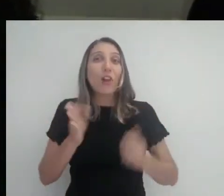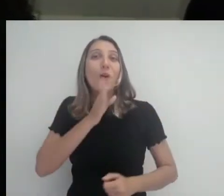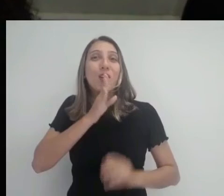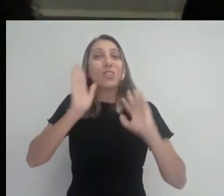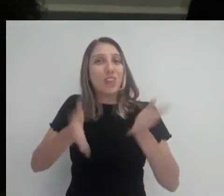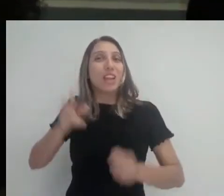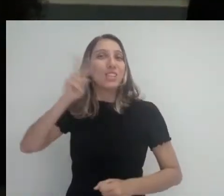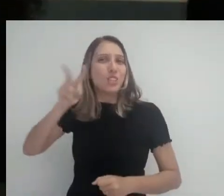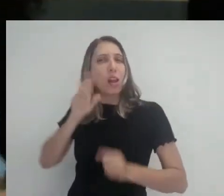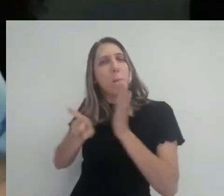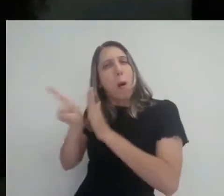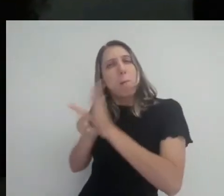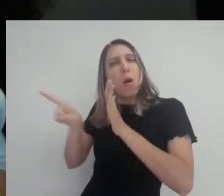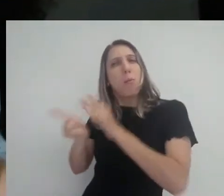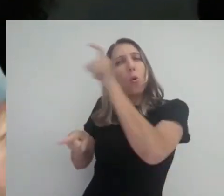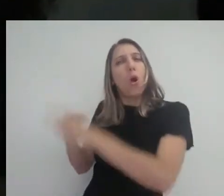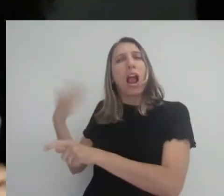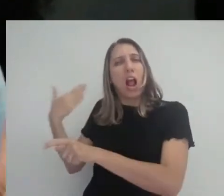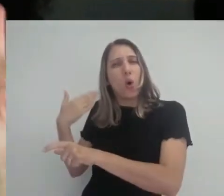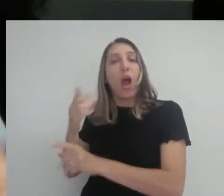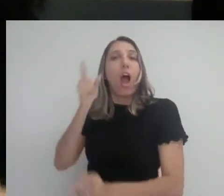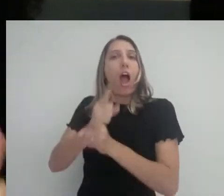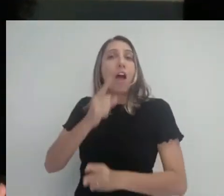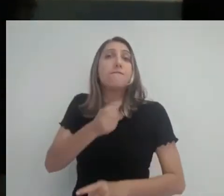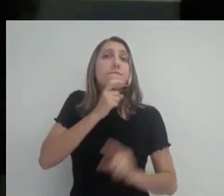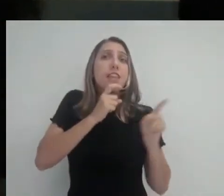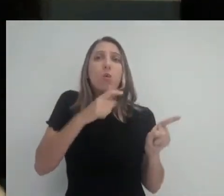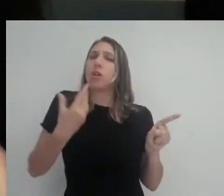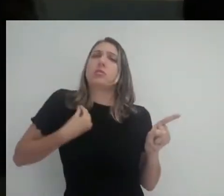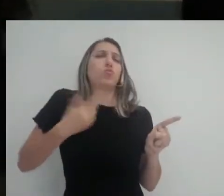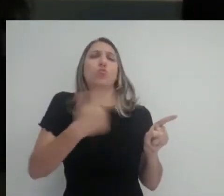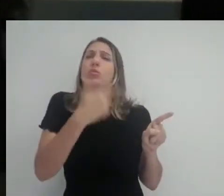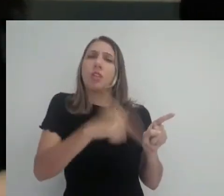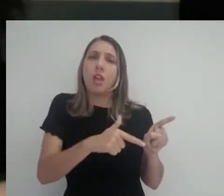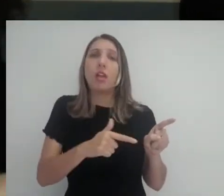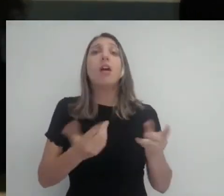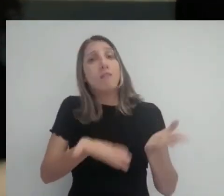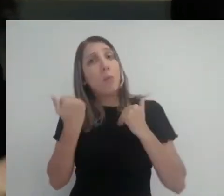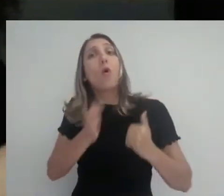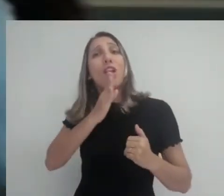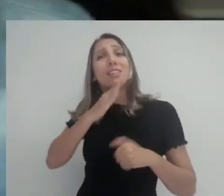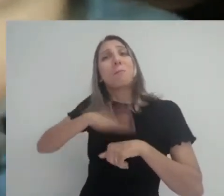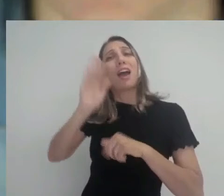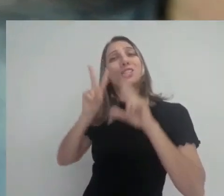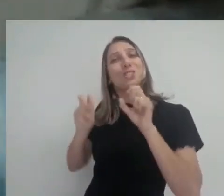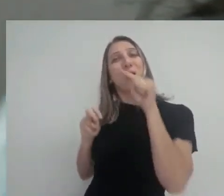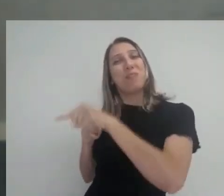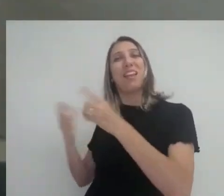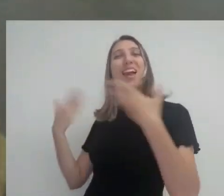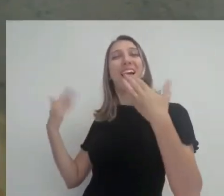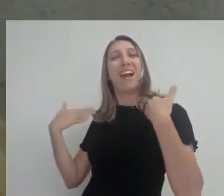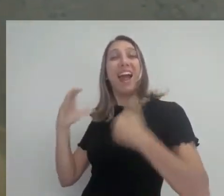Agora que conhecemos a íntegra do interrogatório com calor e sabemos que o frio não existe, que tal conhecermos um pouco mais sobre ele?